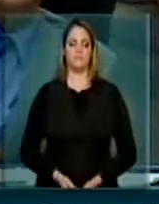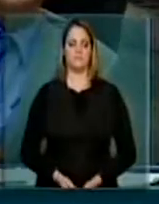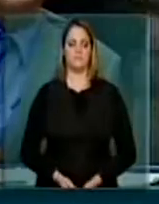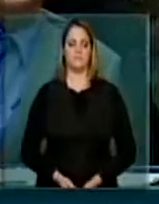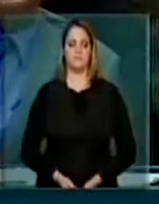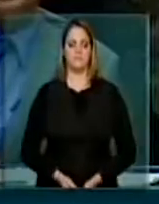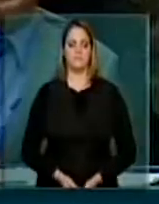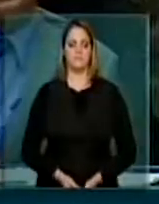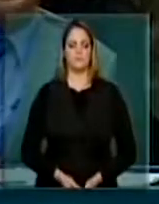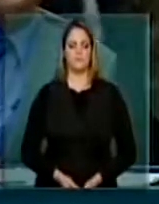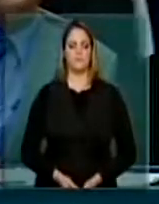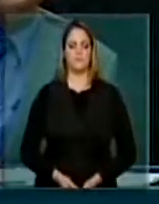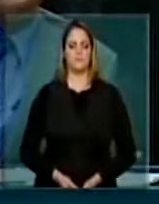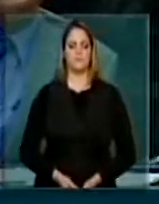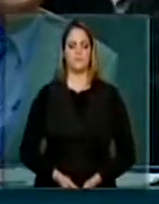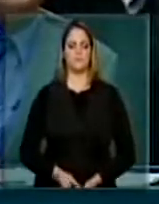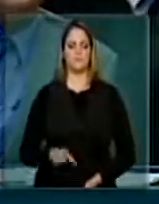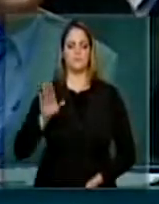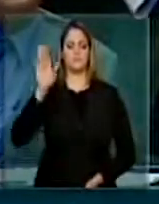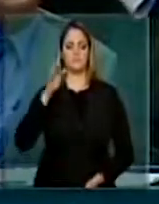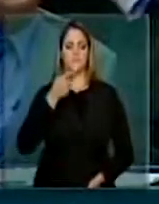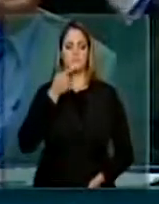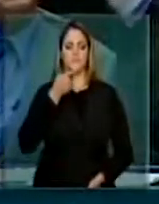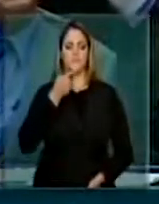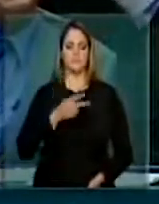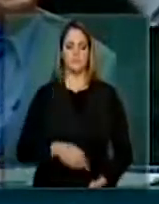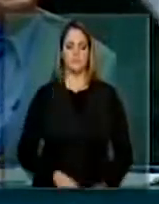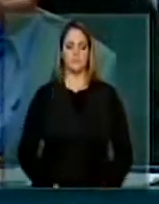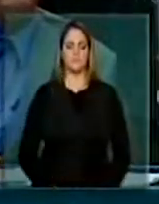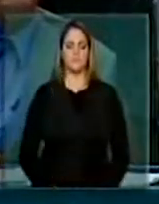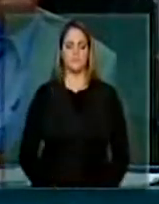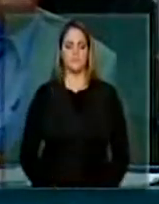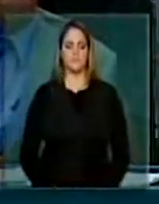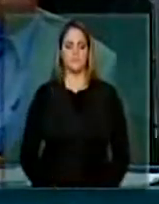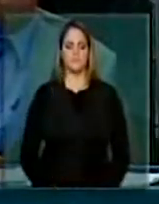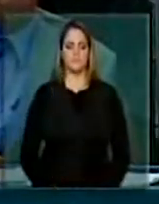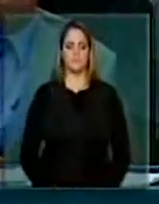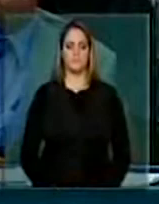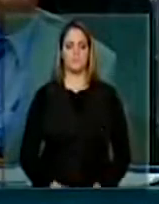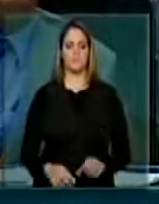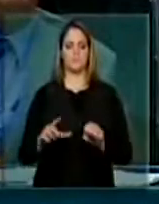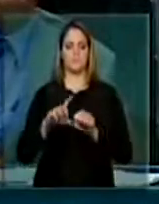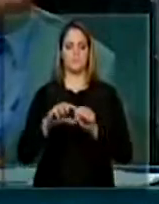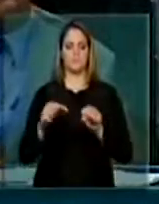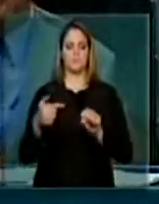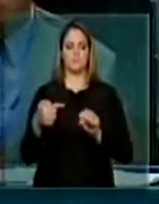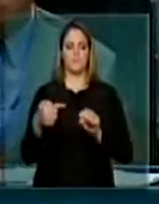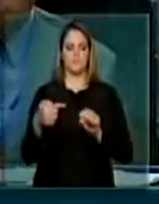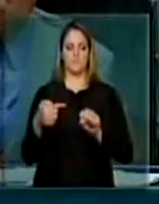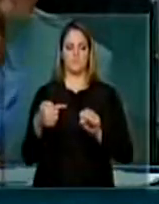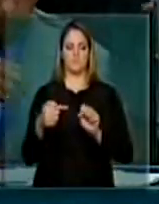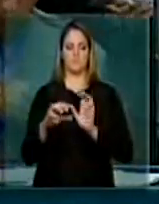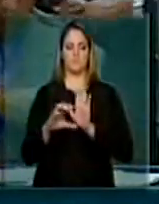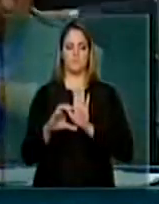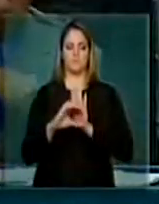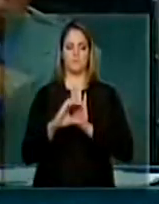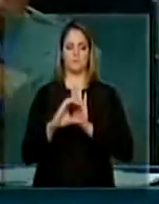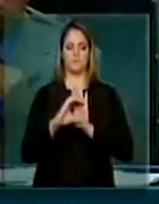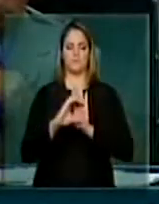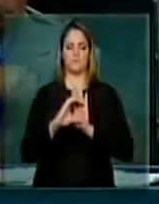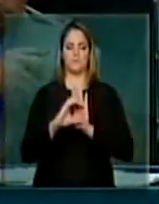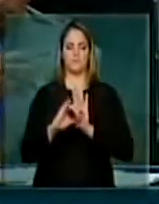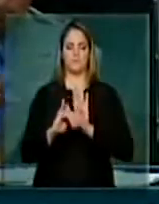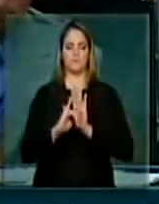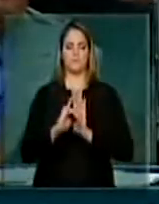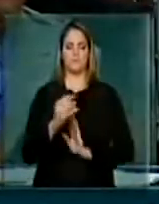presidente. Questão de ordem, senhor presidente. Pois não, deputado. Artigo 7º da Constituição, seu inciso